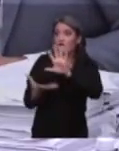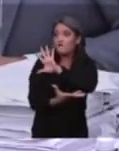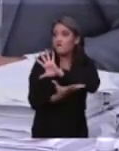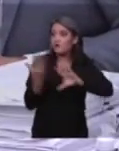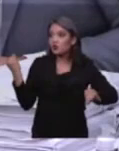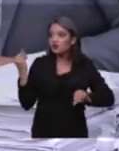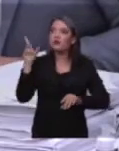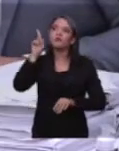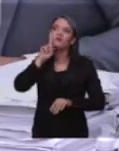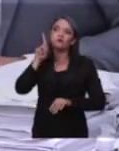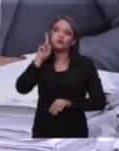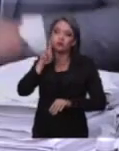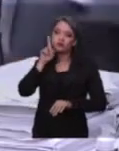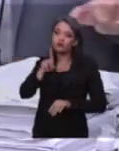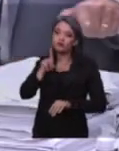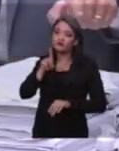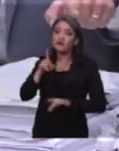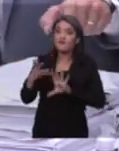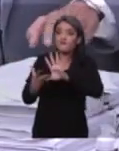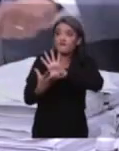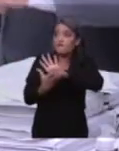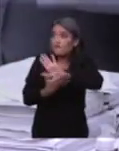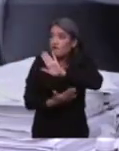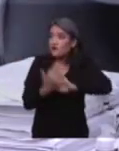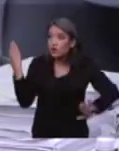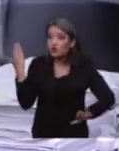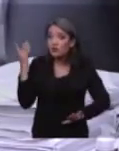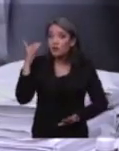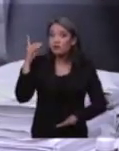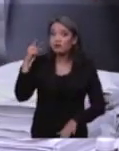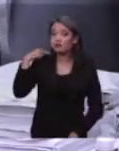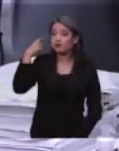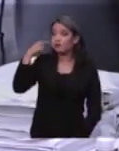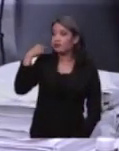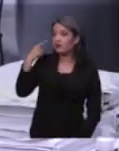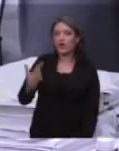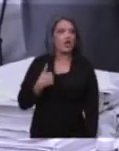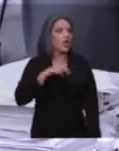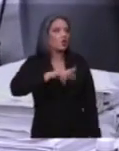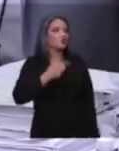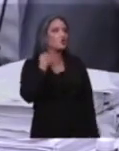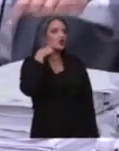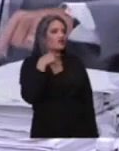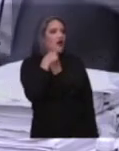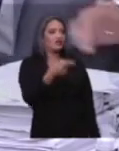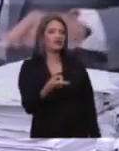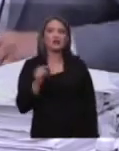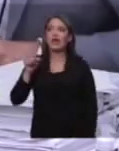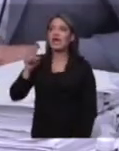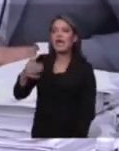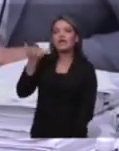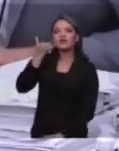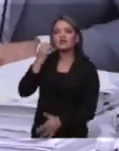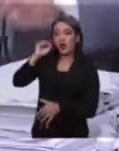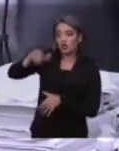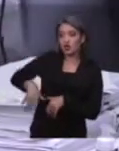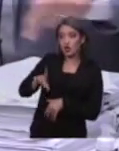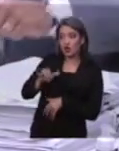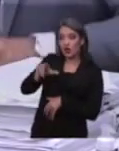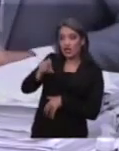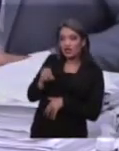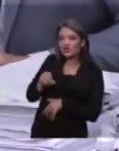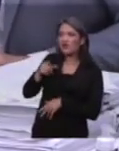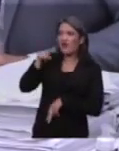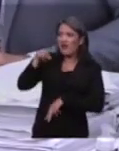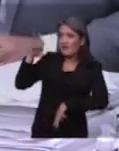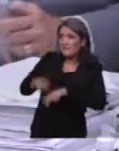Estados Unidos, eu sou advogado de ninguém e jogou o celular dele no lixo. Eu não sou advogado